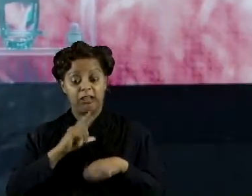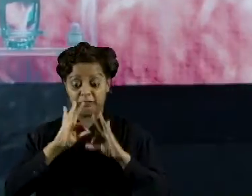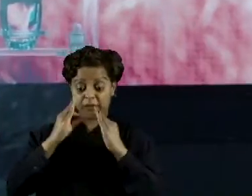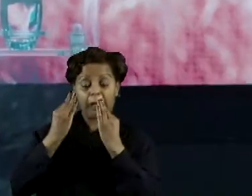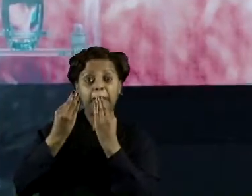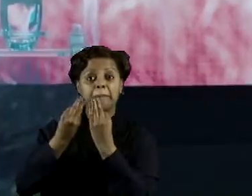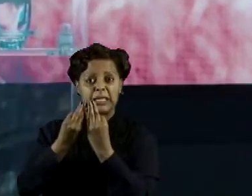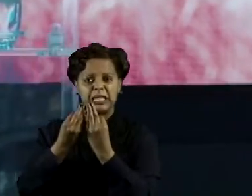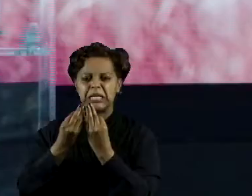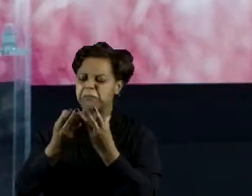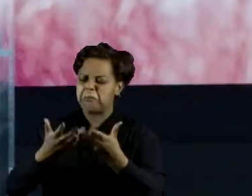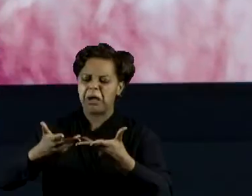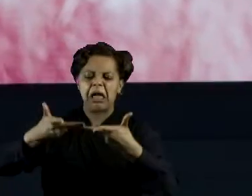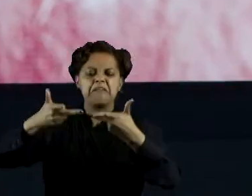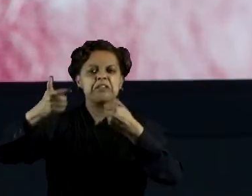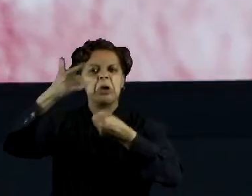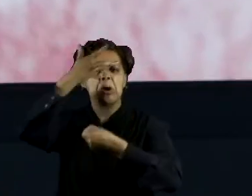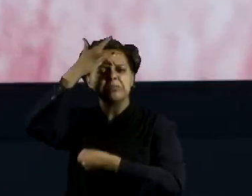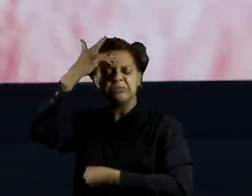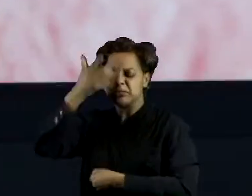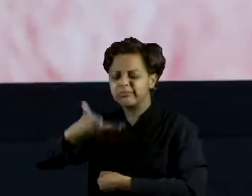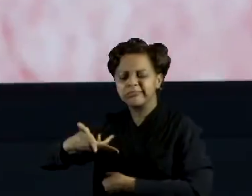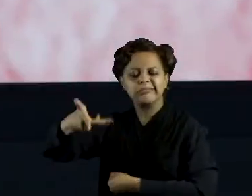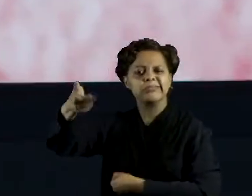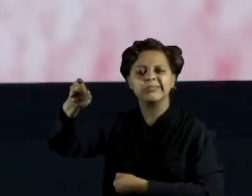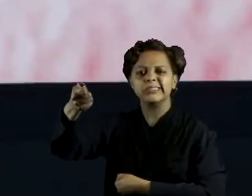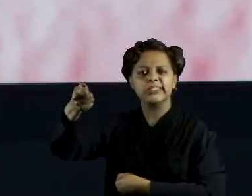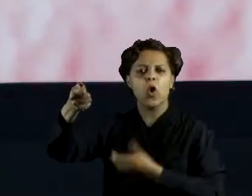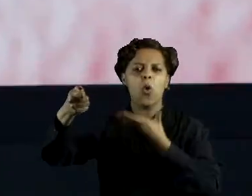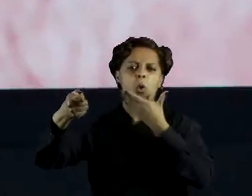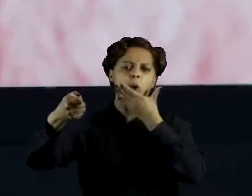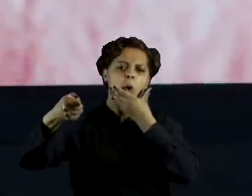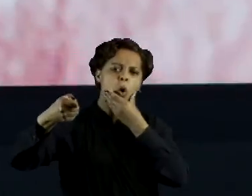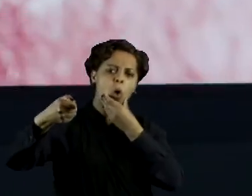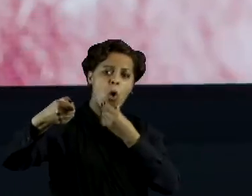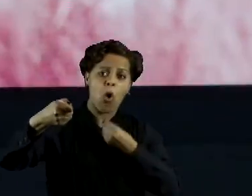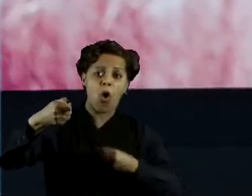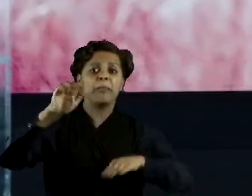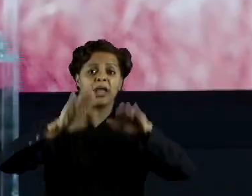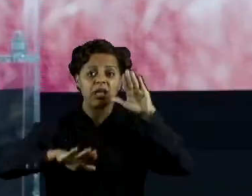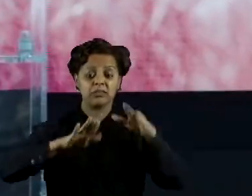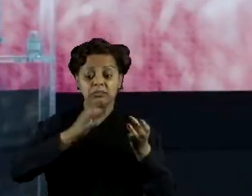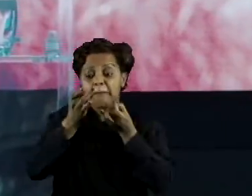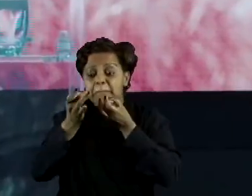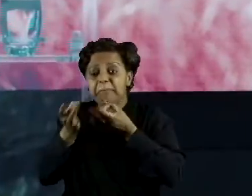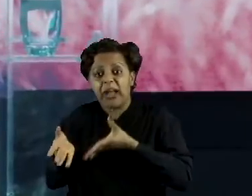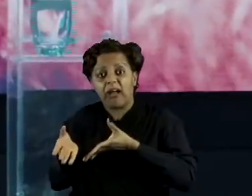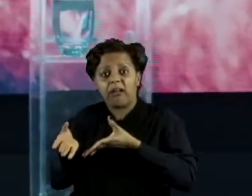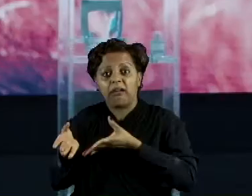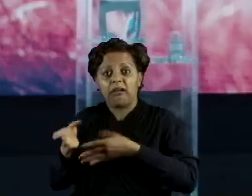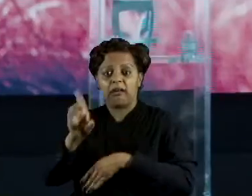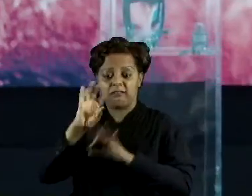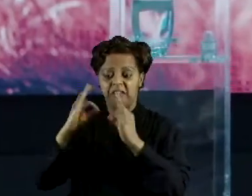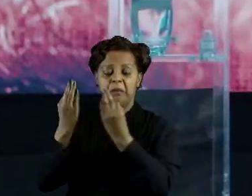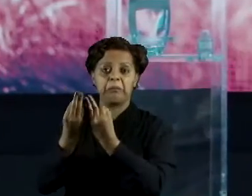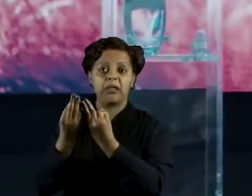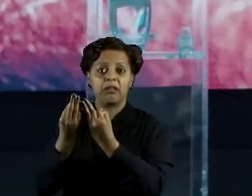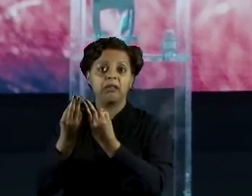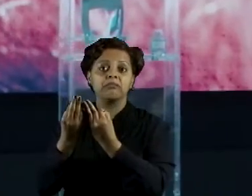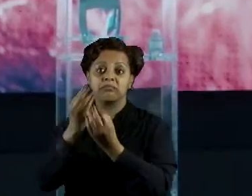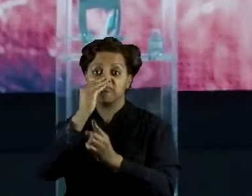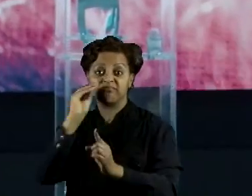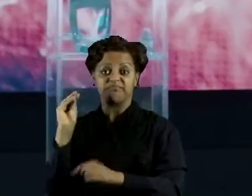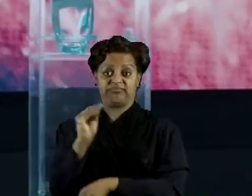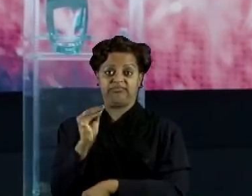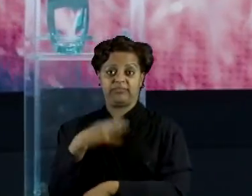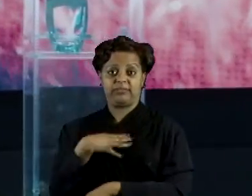são maravilhosas. E homens abandonam a sua família, seus filhos, a sua